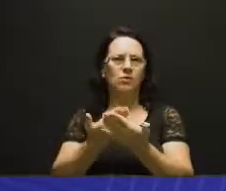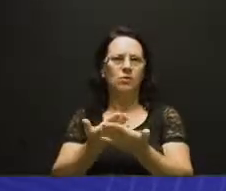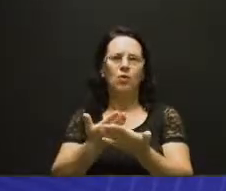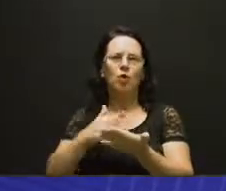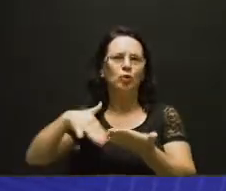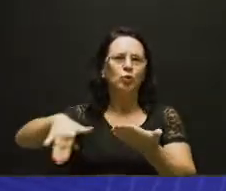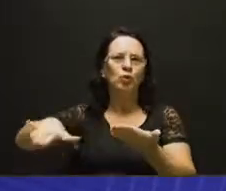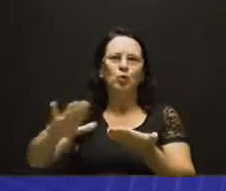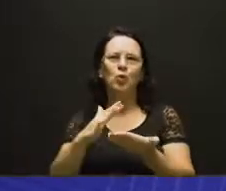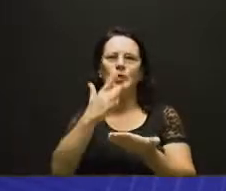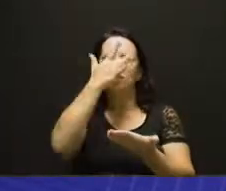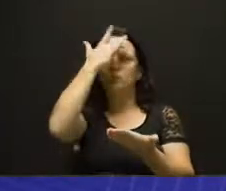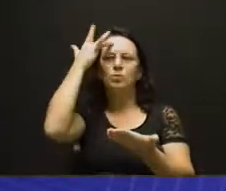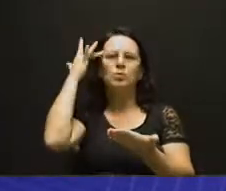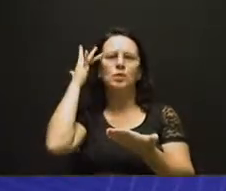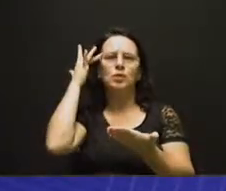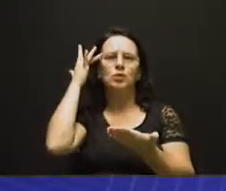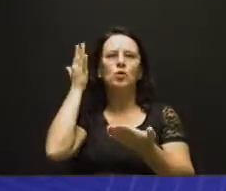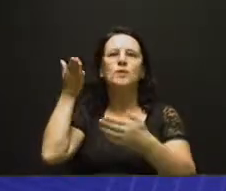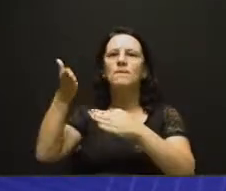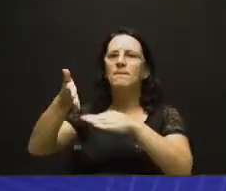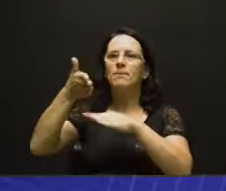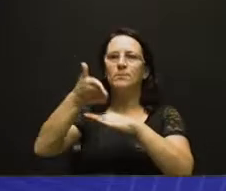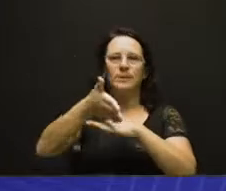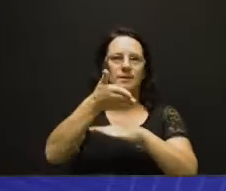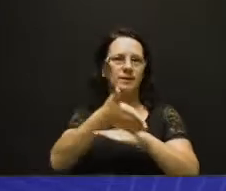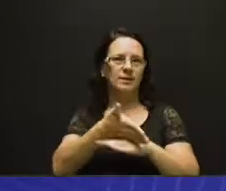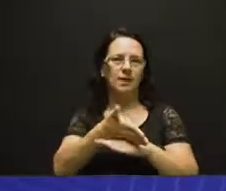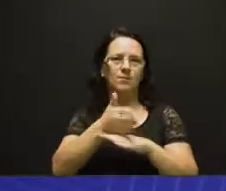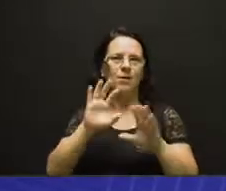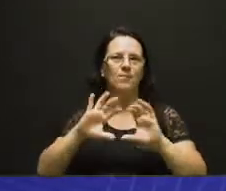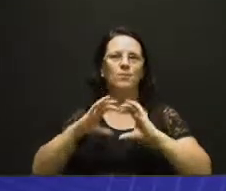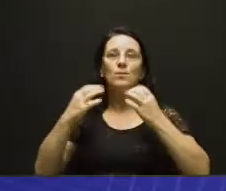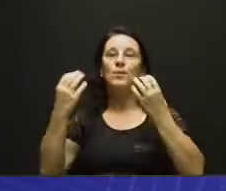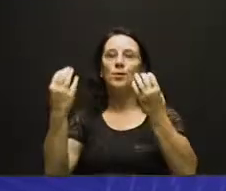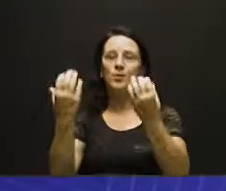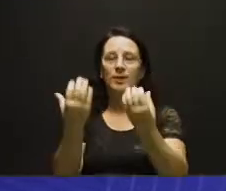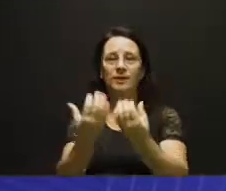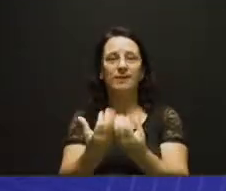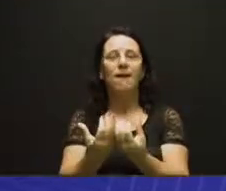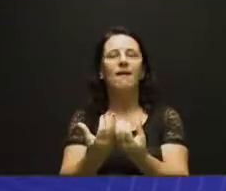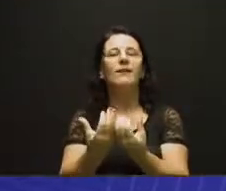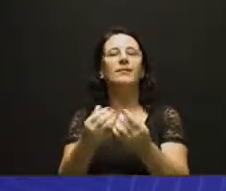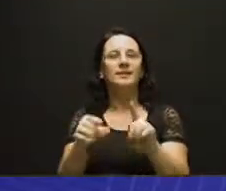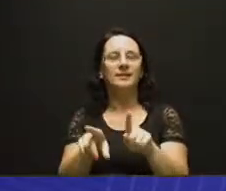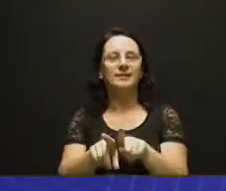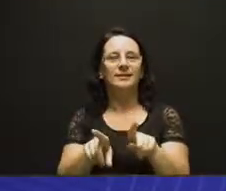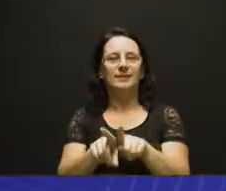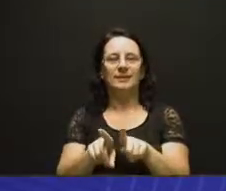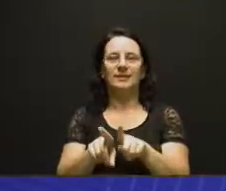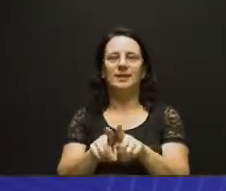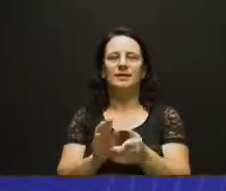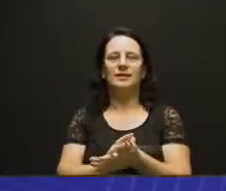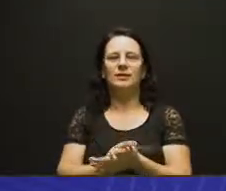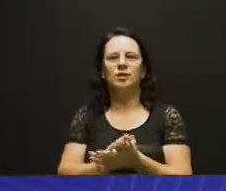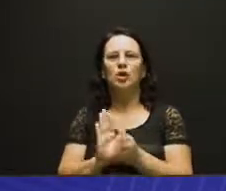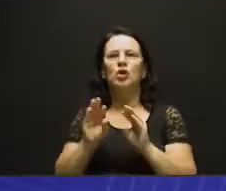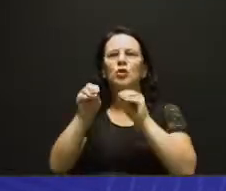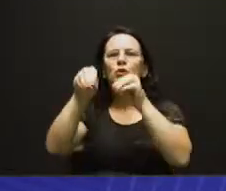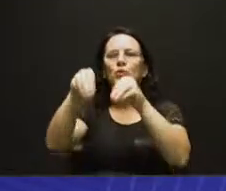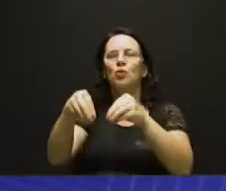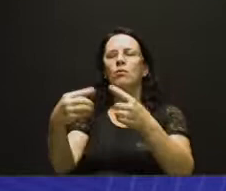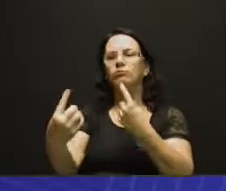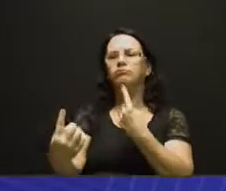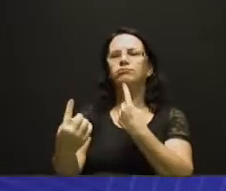todas as pessoas participam inclusive a comunidade não só dentro da escola empatia se colocar no lugar do